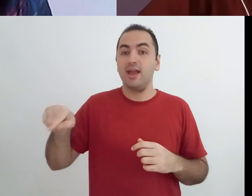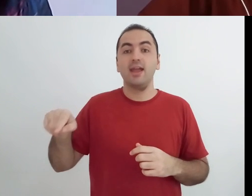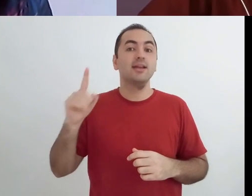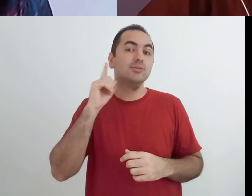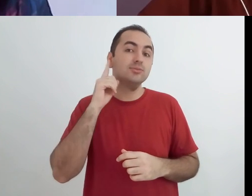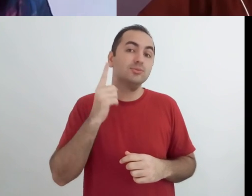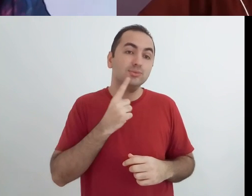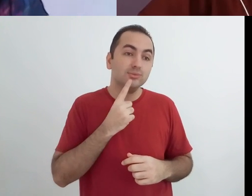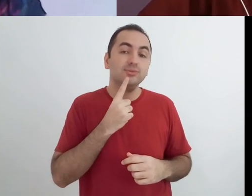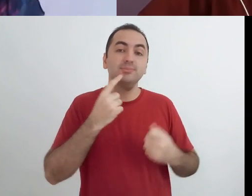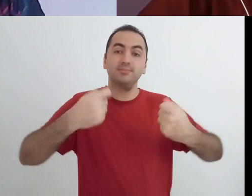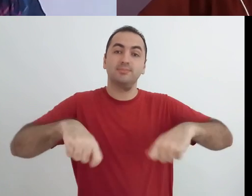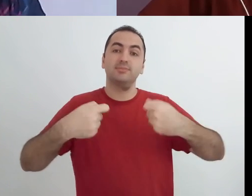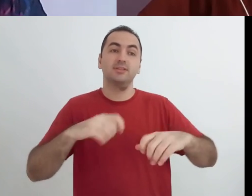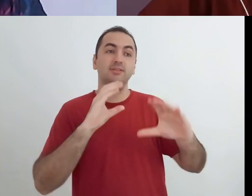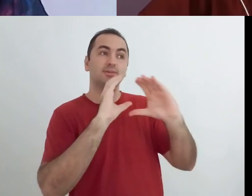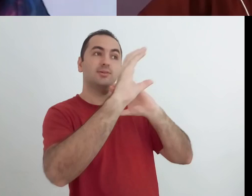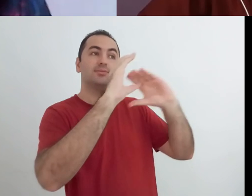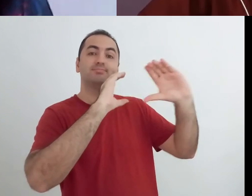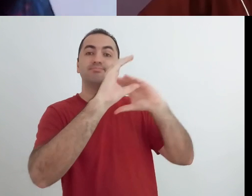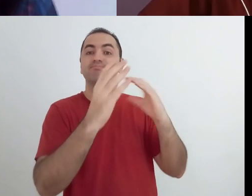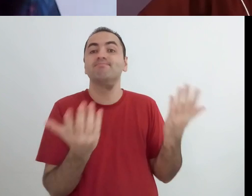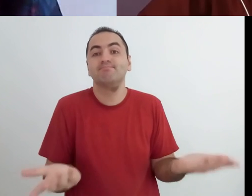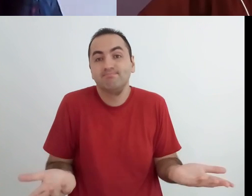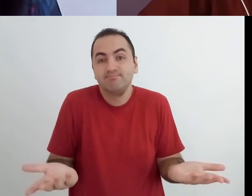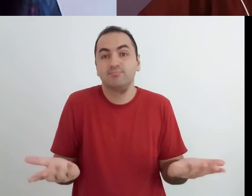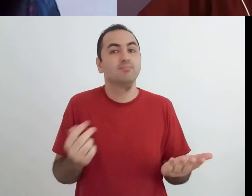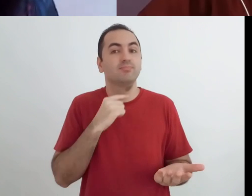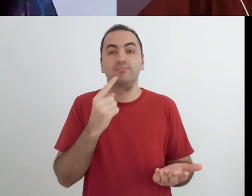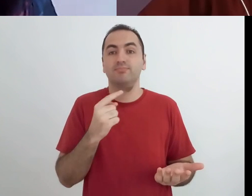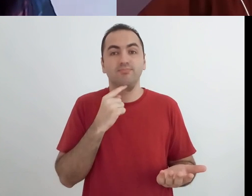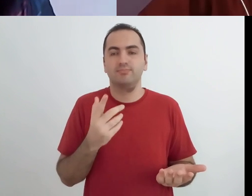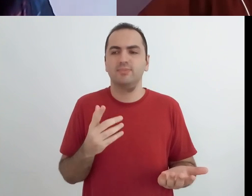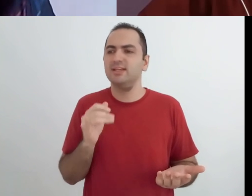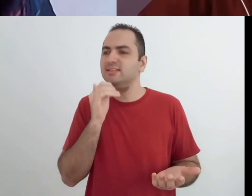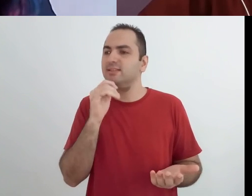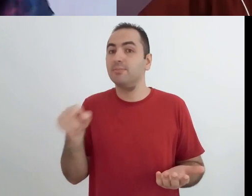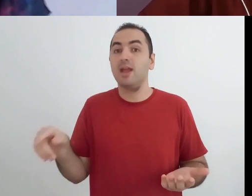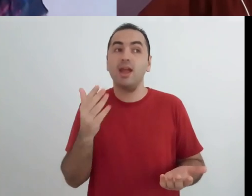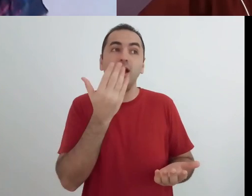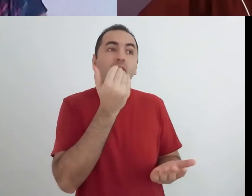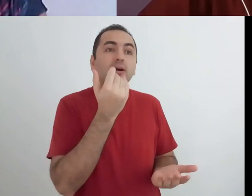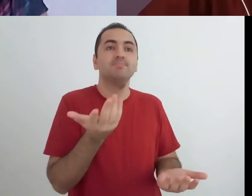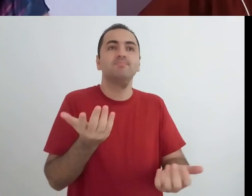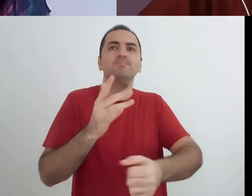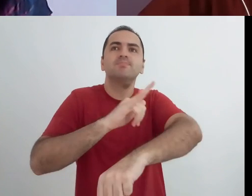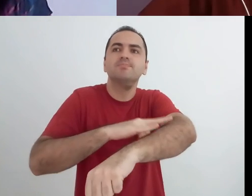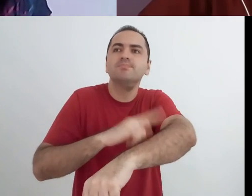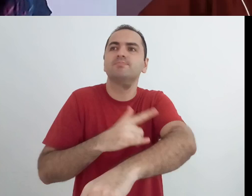entende. Imagina, se você precisa muito de uma coisa, você precisa muito comer, você precisa muito ir ao